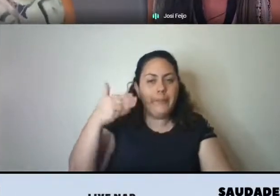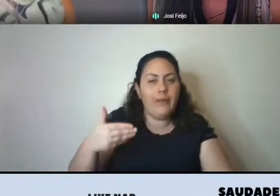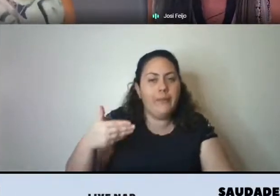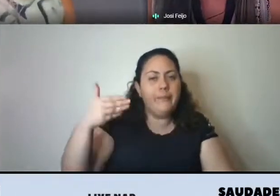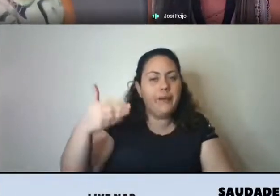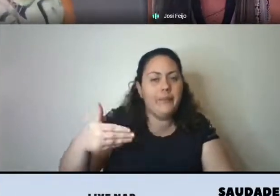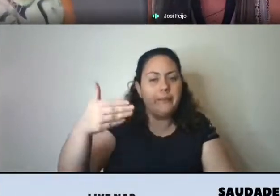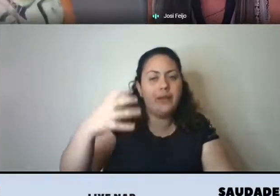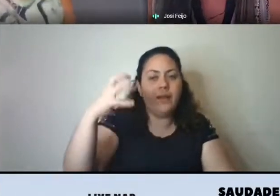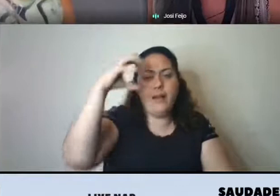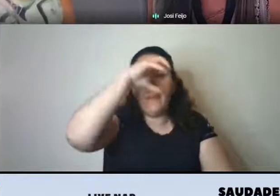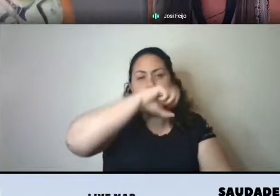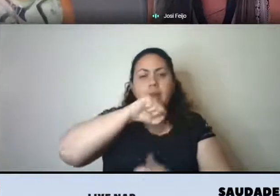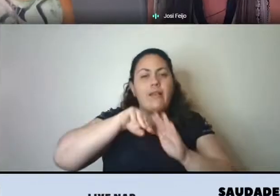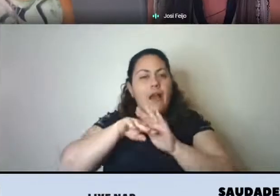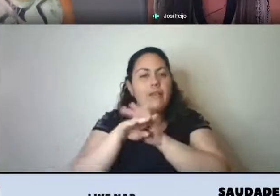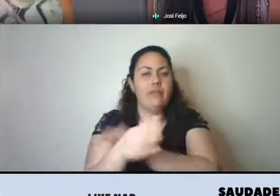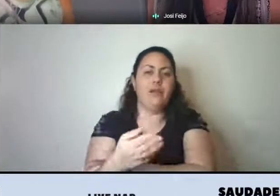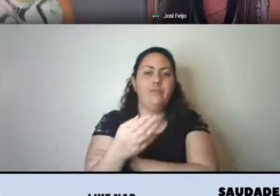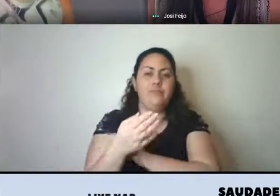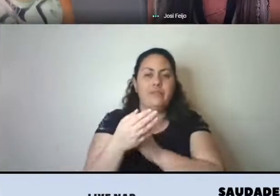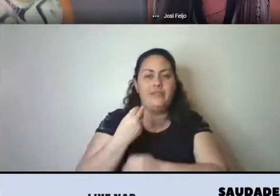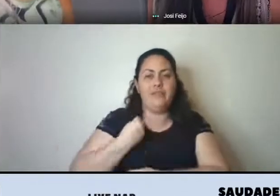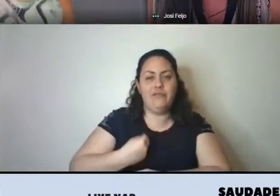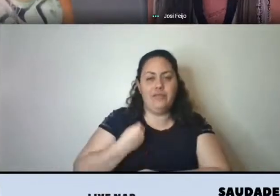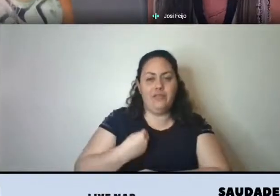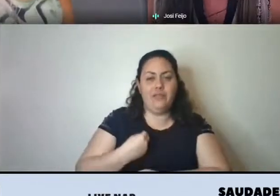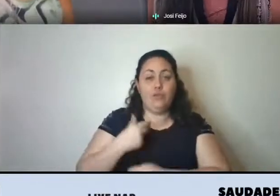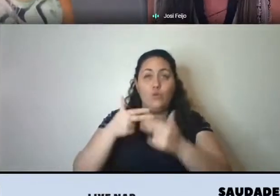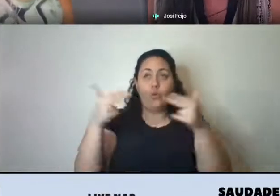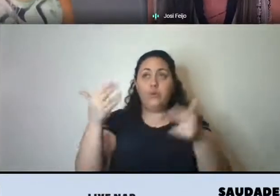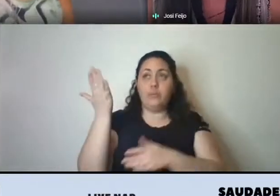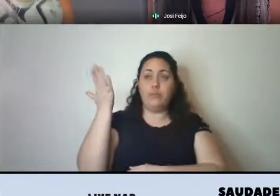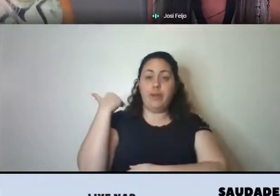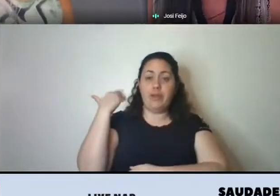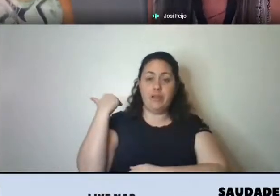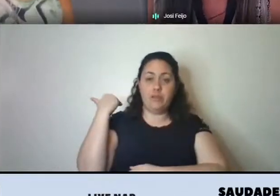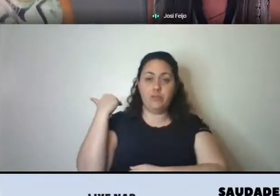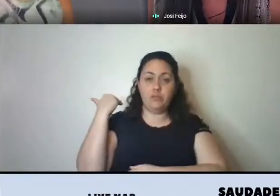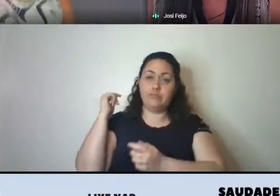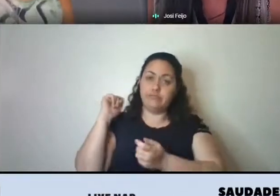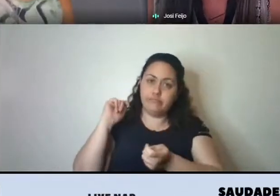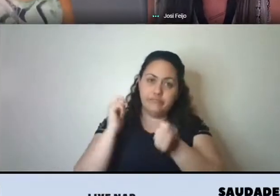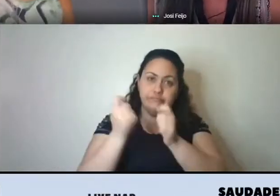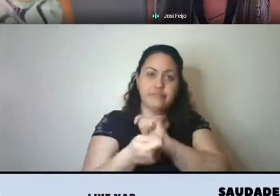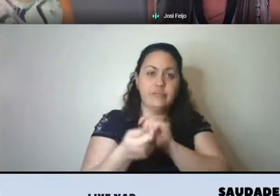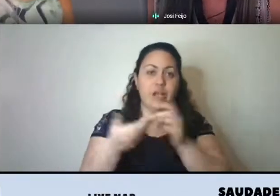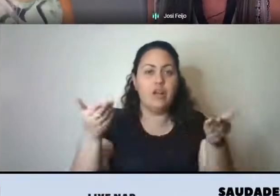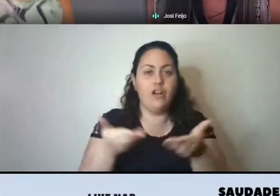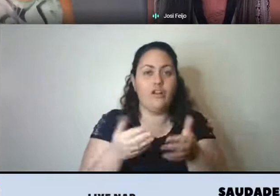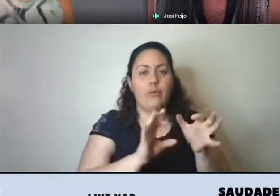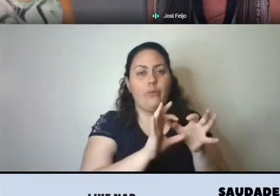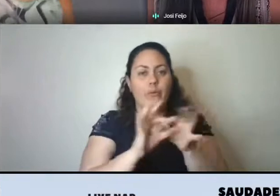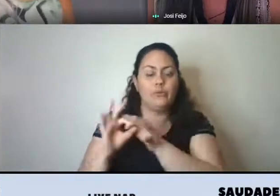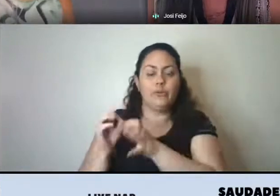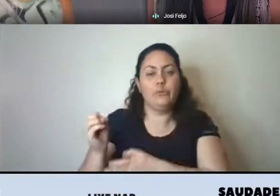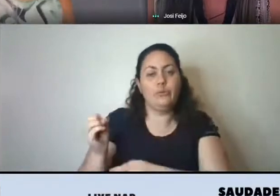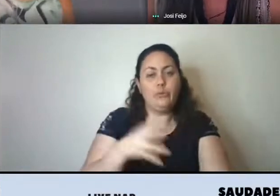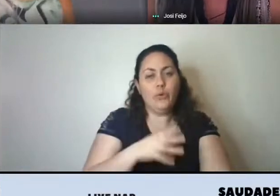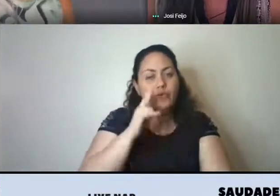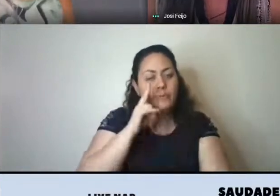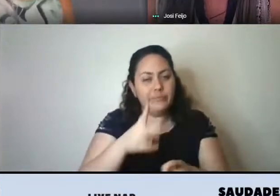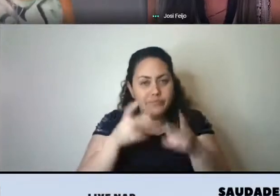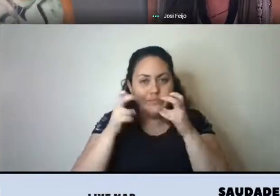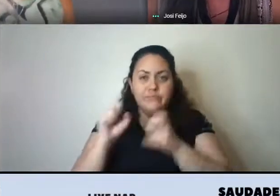Sem Adaptando dúvida. as rotinas do que a gente tinha para esse novo contexto, assim, né? Vendo o valor nas pequenas